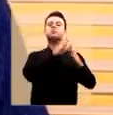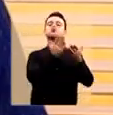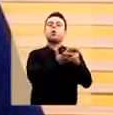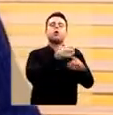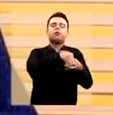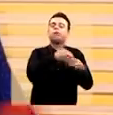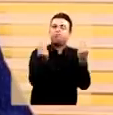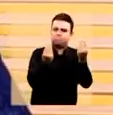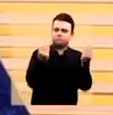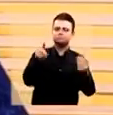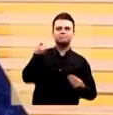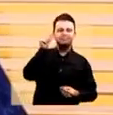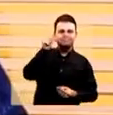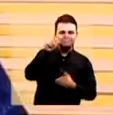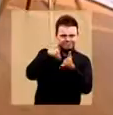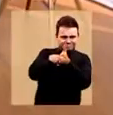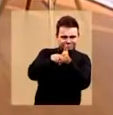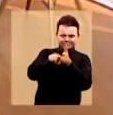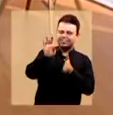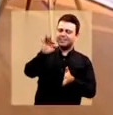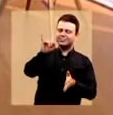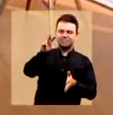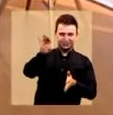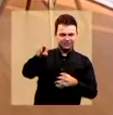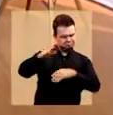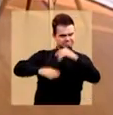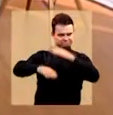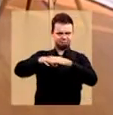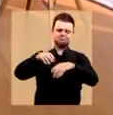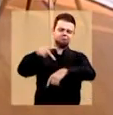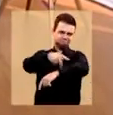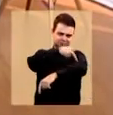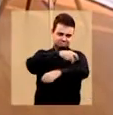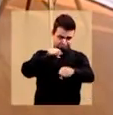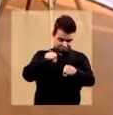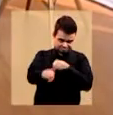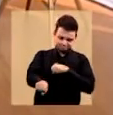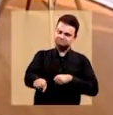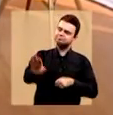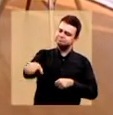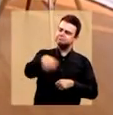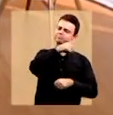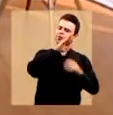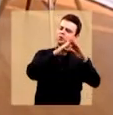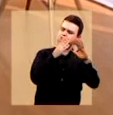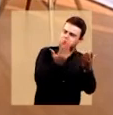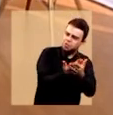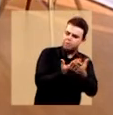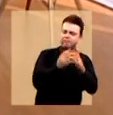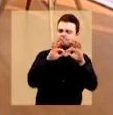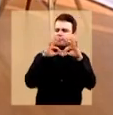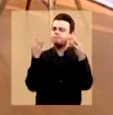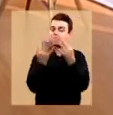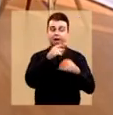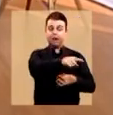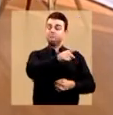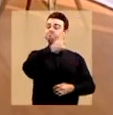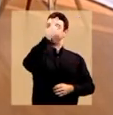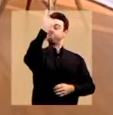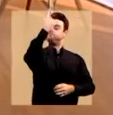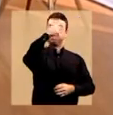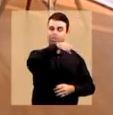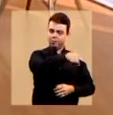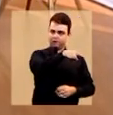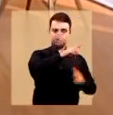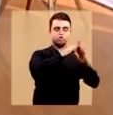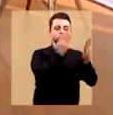pedagoga, para Tatiane Souza. Tatiane, tirando a família, depois a escola, é o primeiro ponto que a criança tem de